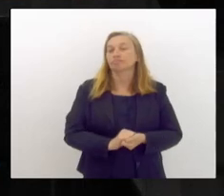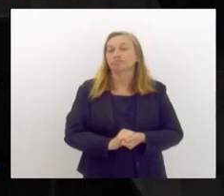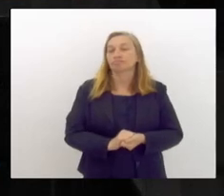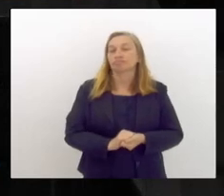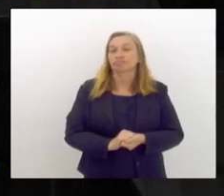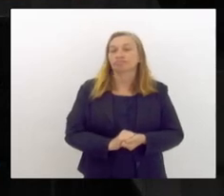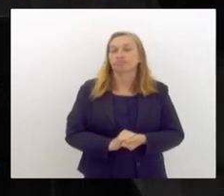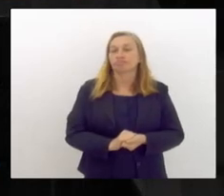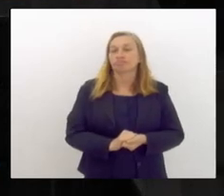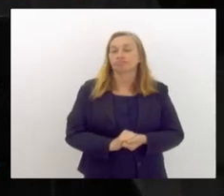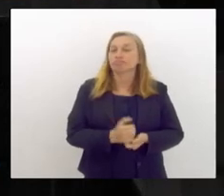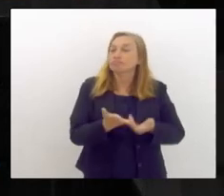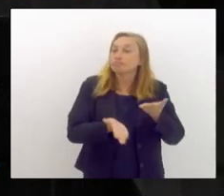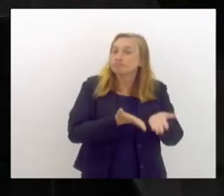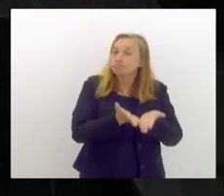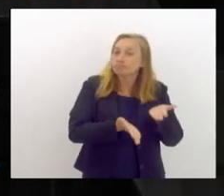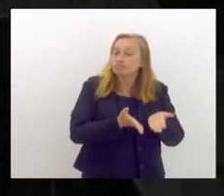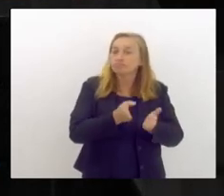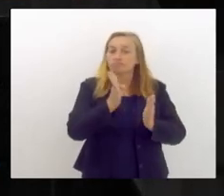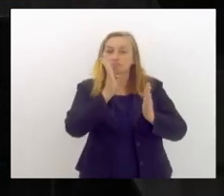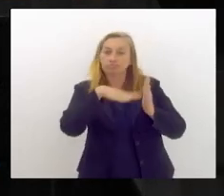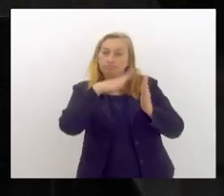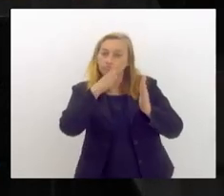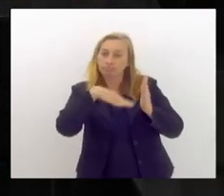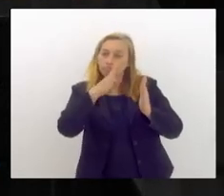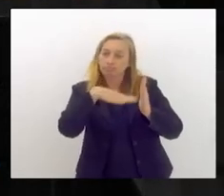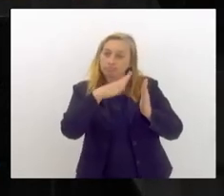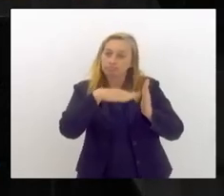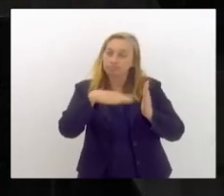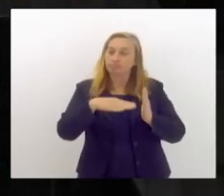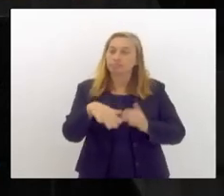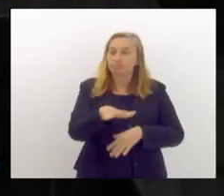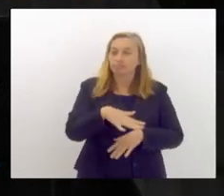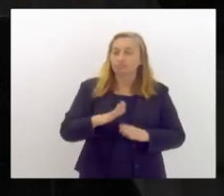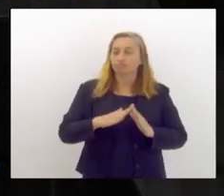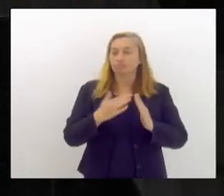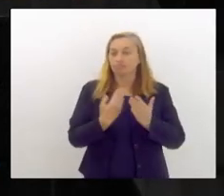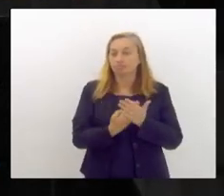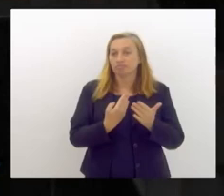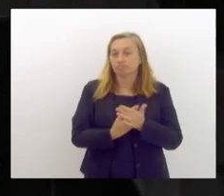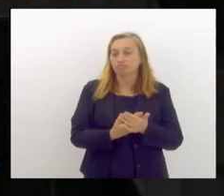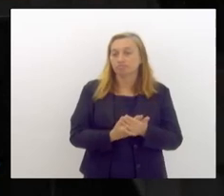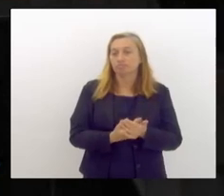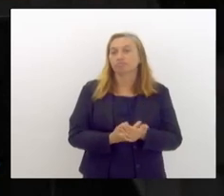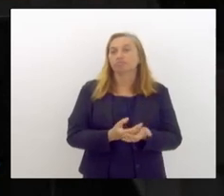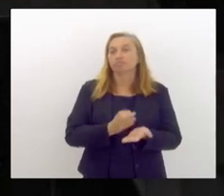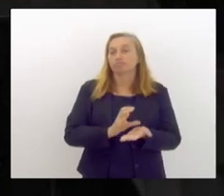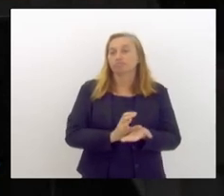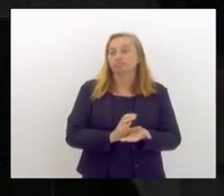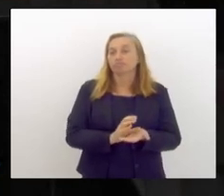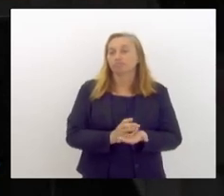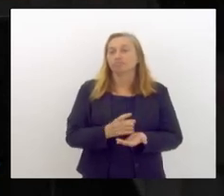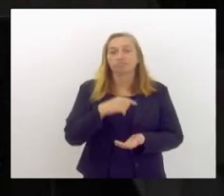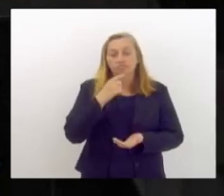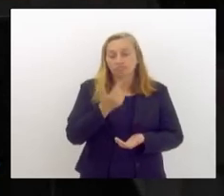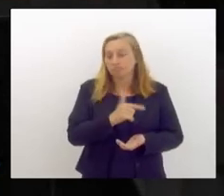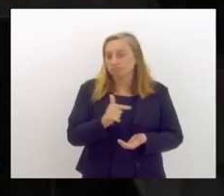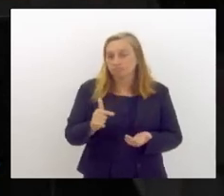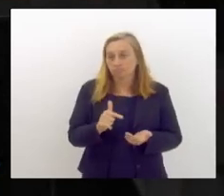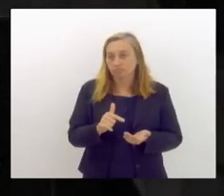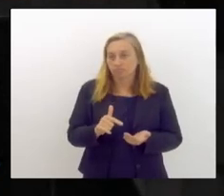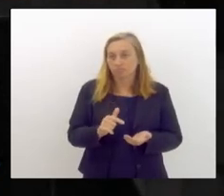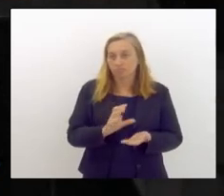impermeabilização, de cuidado, de pintura das nossas unidades escolares. E recurso há, não há dúvida disso,